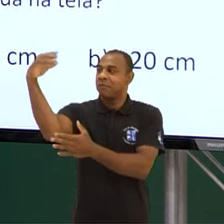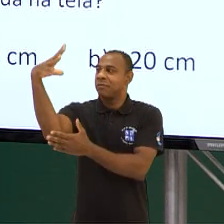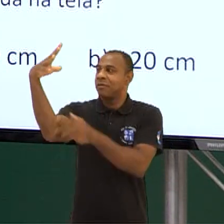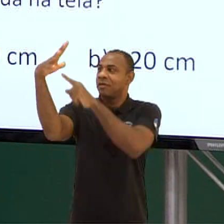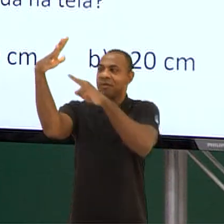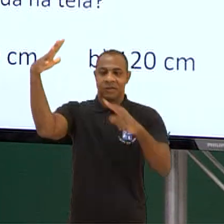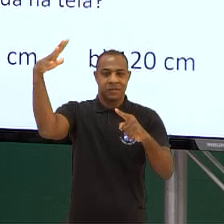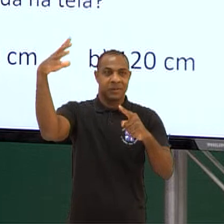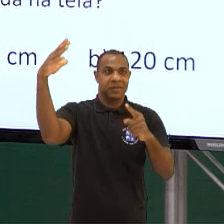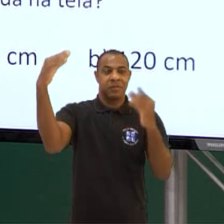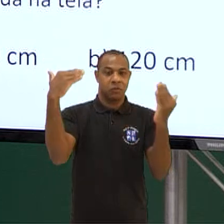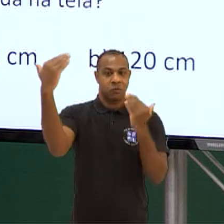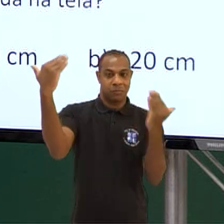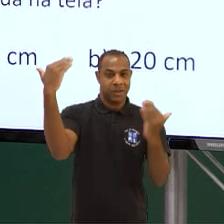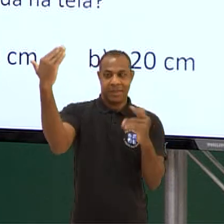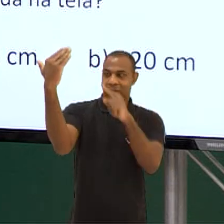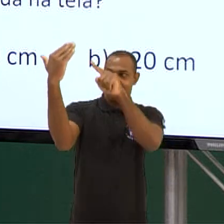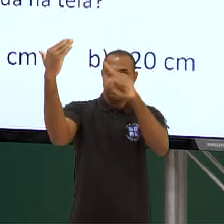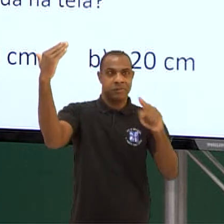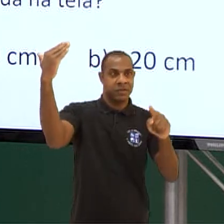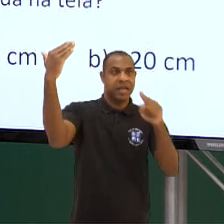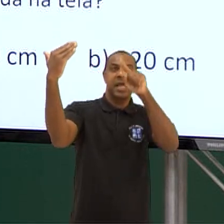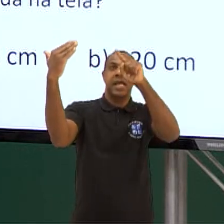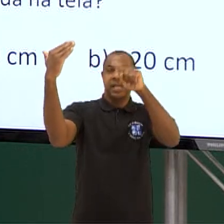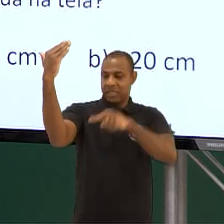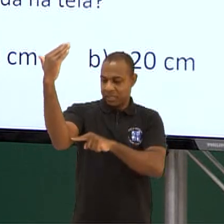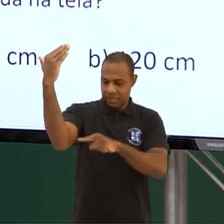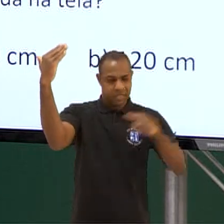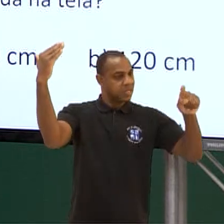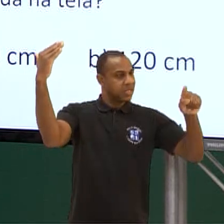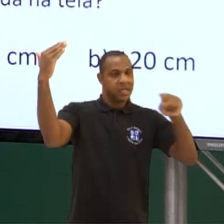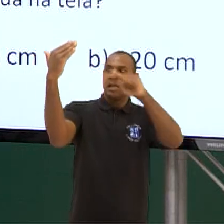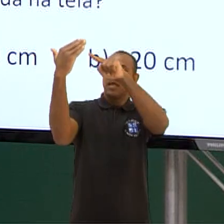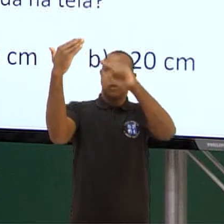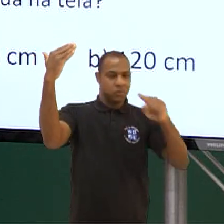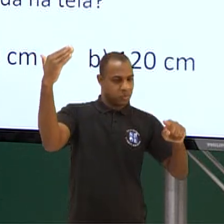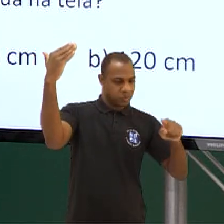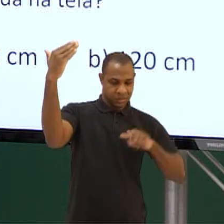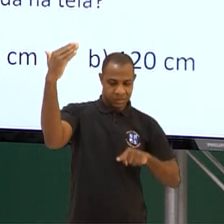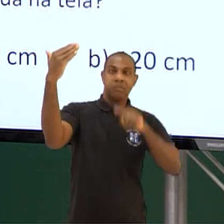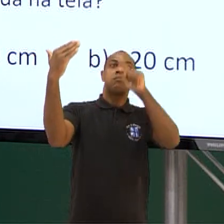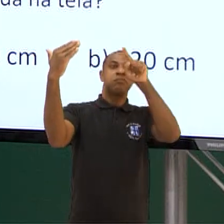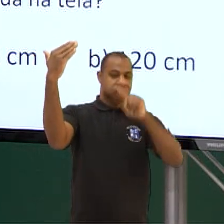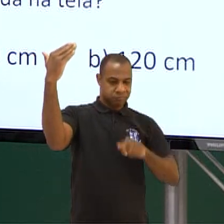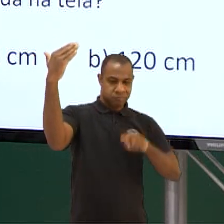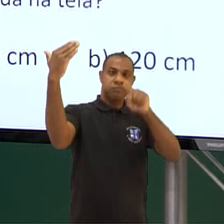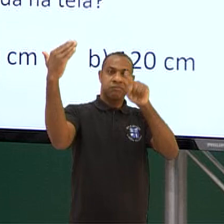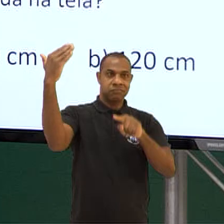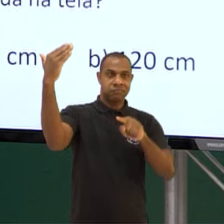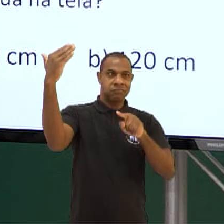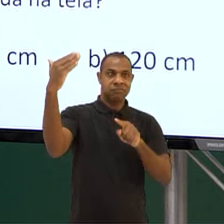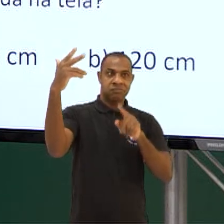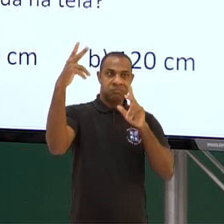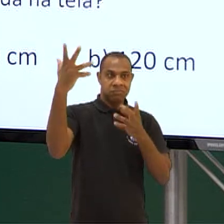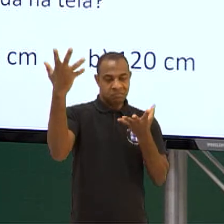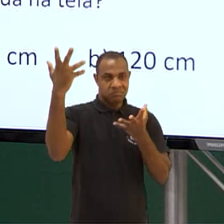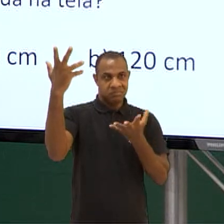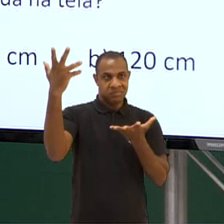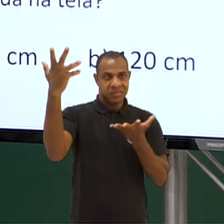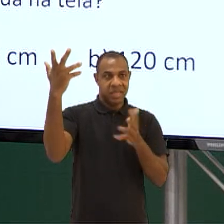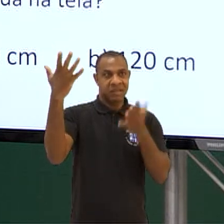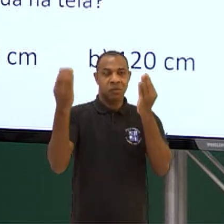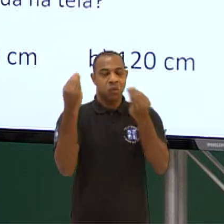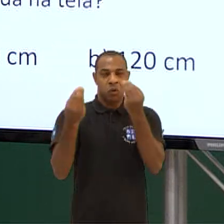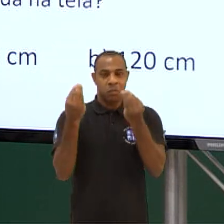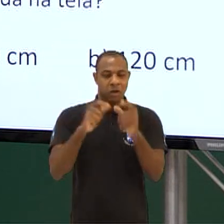você tem que comparar. Você vai ver assim, o lado pequenininho nessa figura está correspondendo a quanto na figura